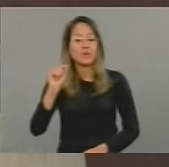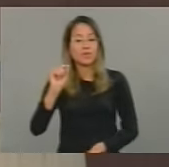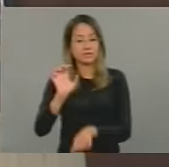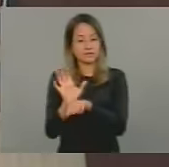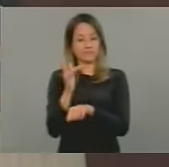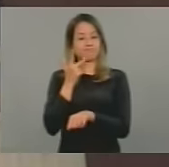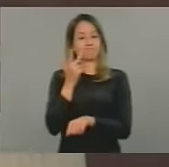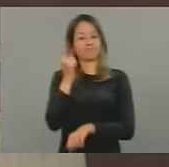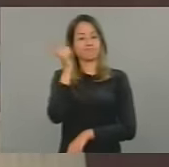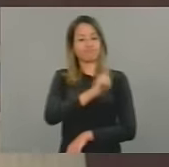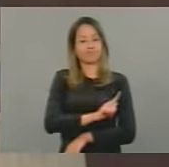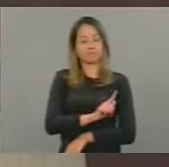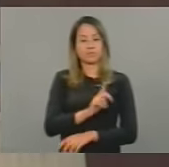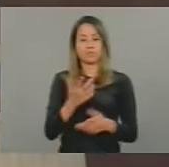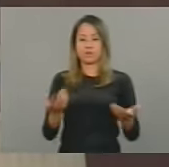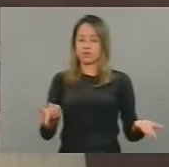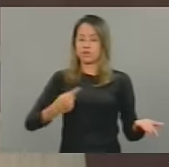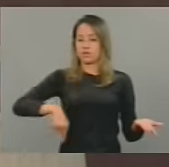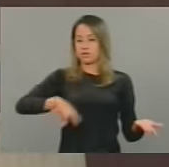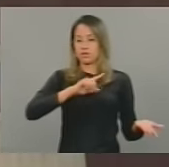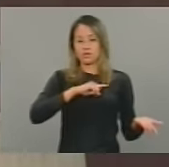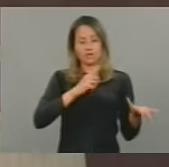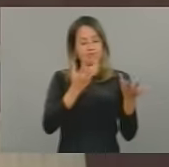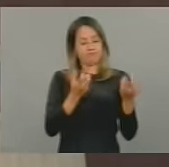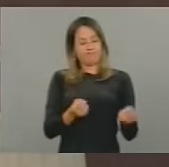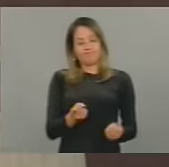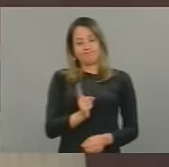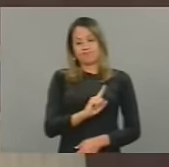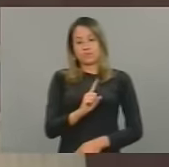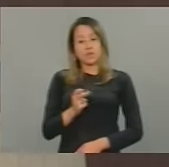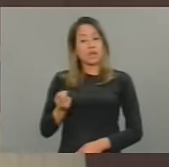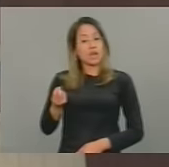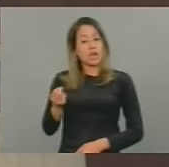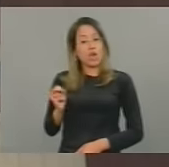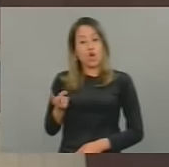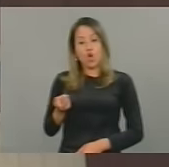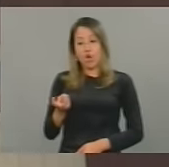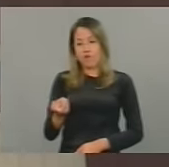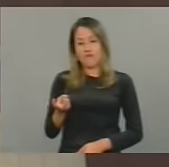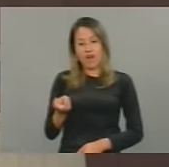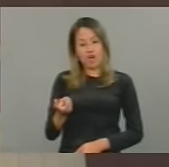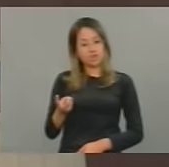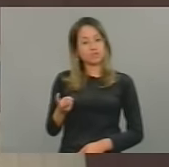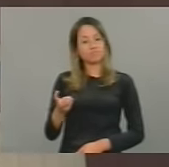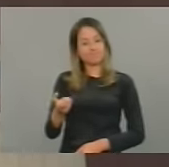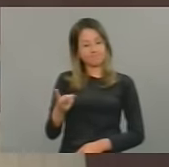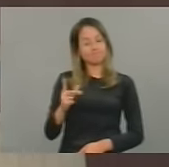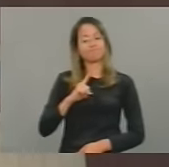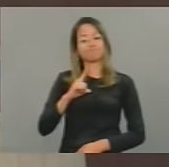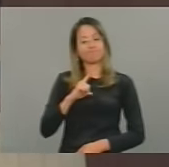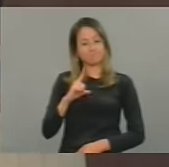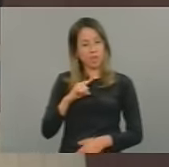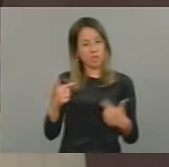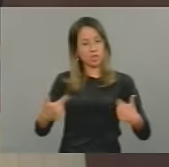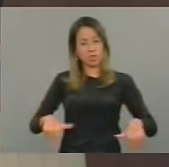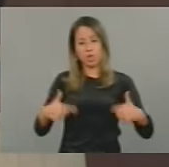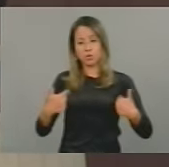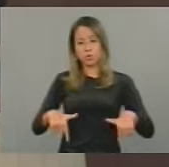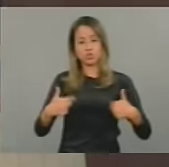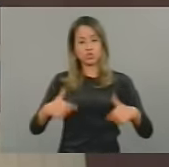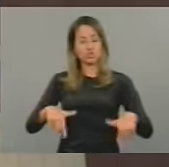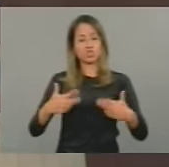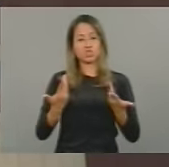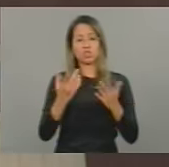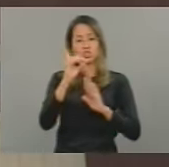de intolerância e covardia. Não era um debate aberto. Era a recepção de um aeroporto a